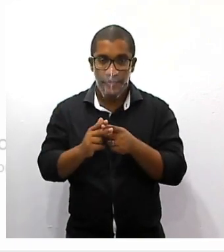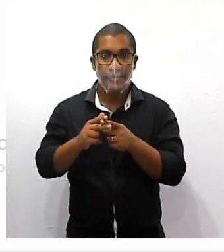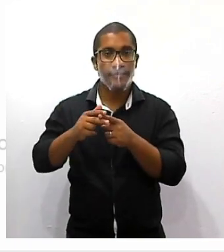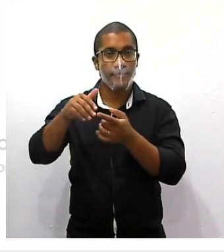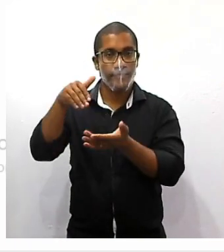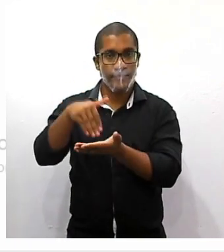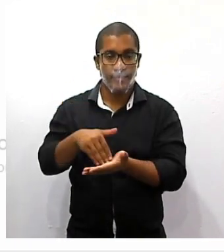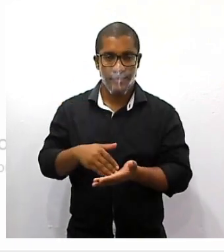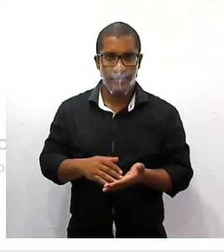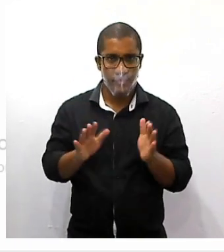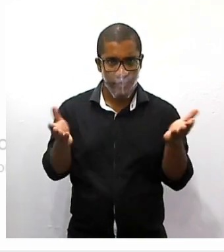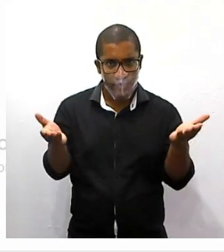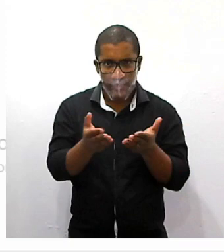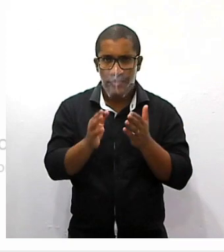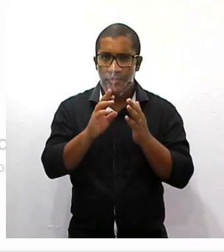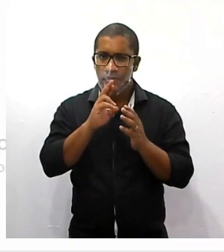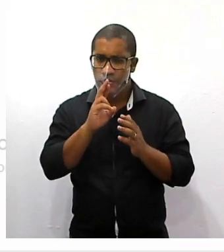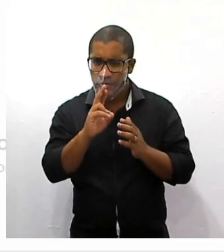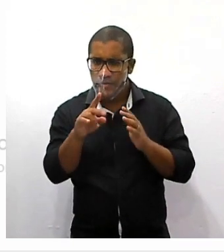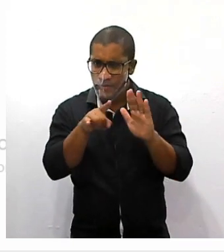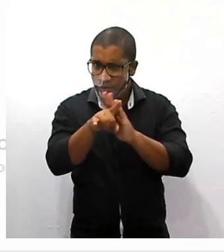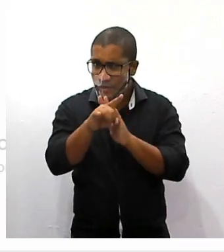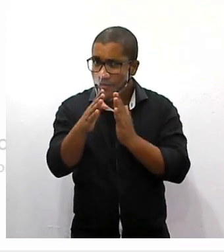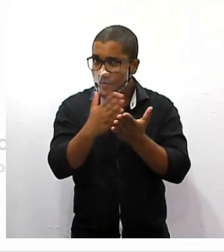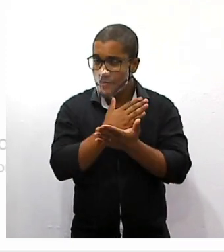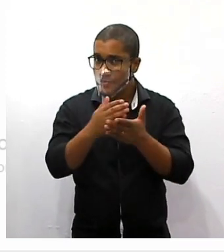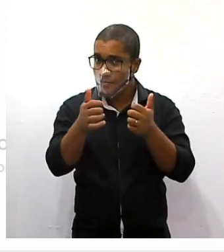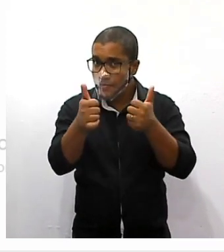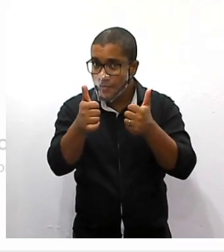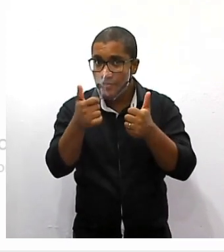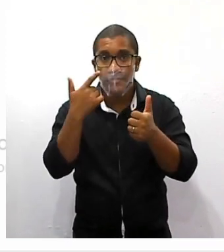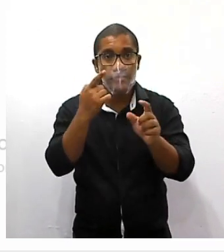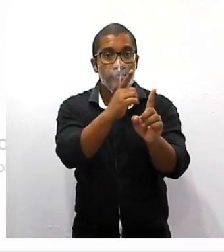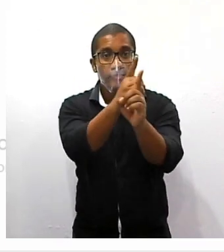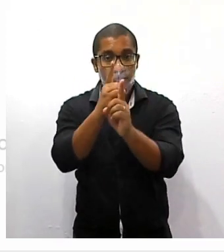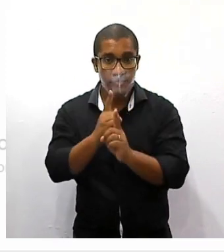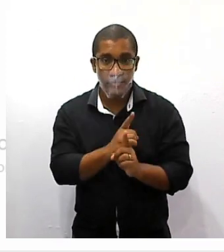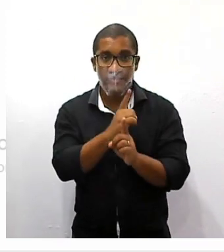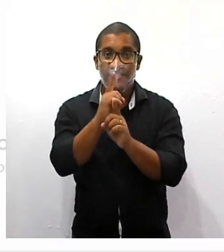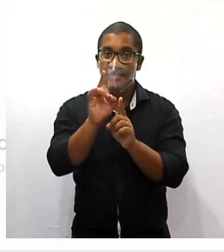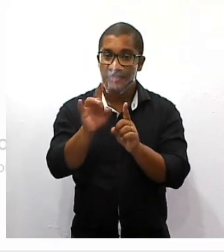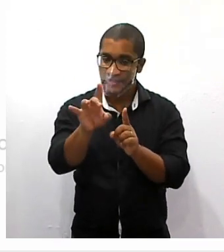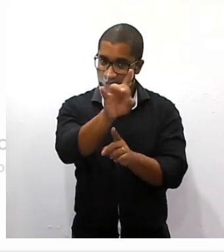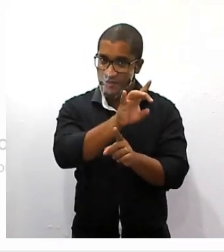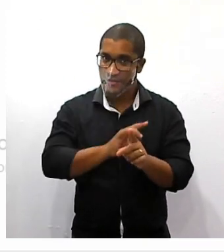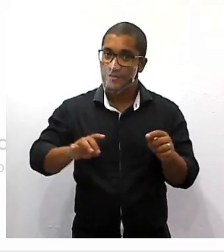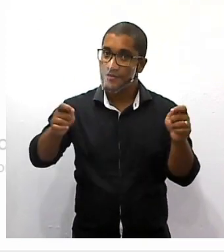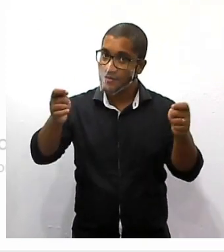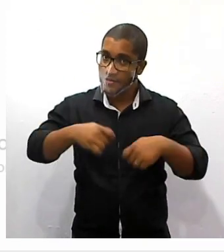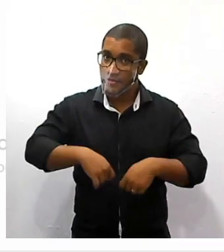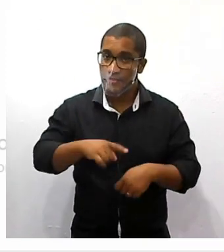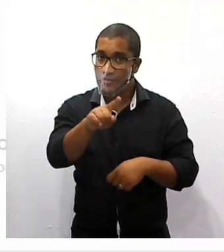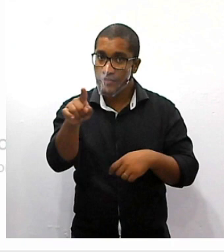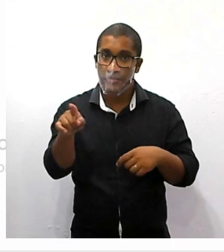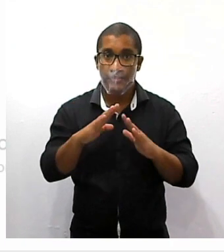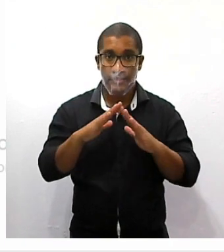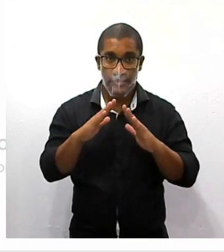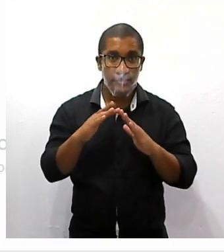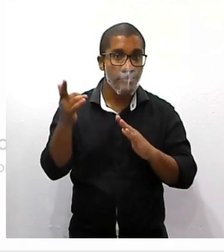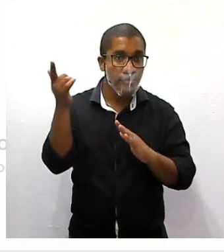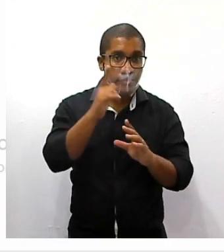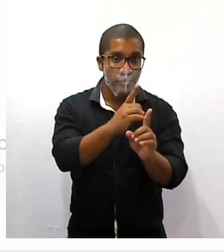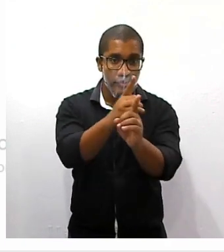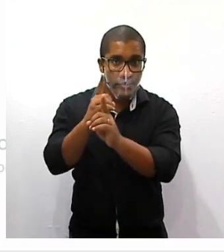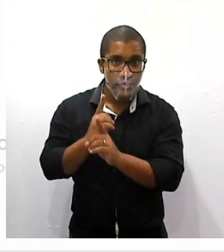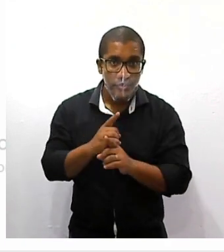vou resolver? Então vamos agora resolver algumas questões e a gente vai identificar item caso por caso para que você que está em casa saiba